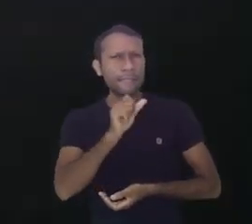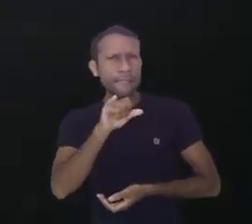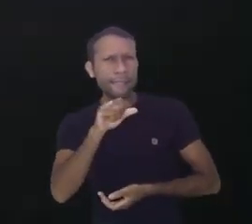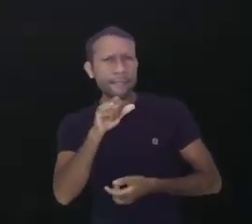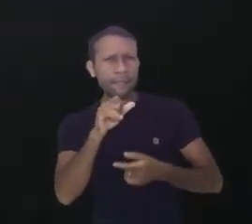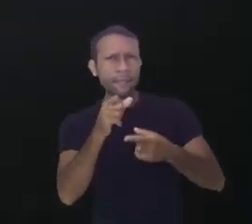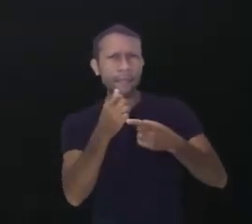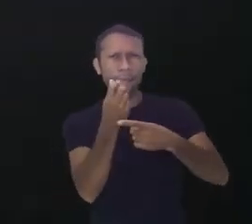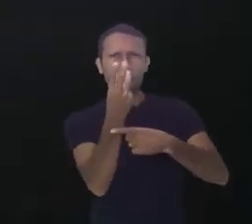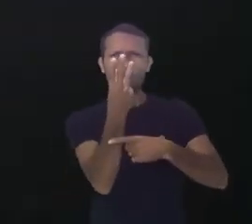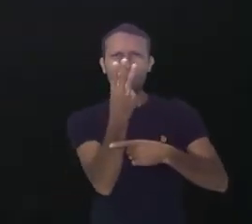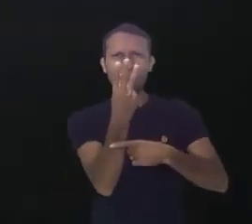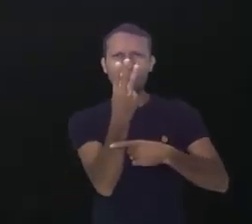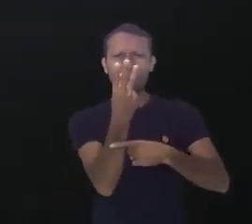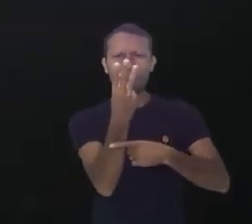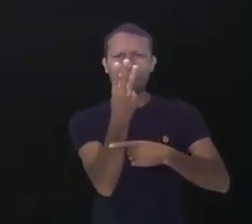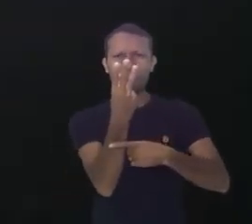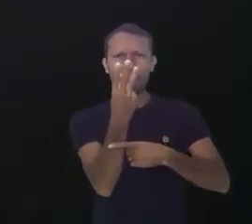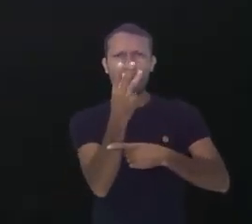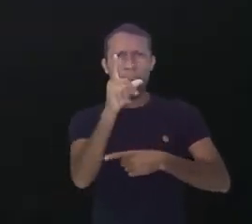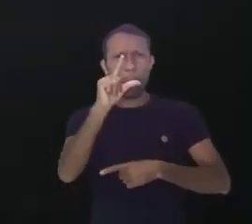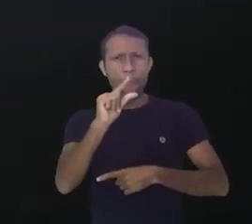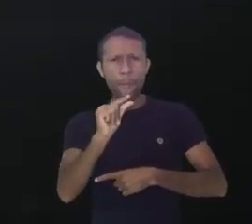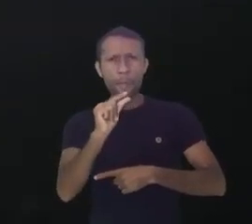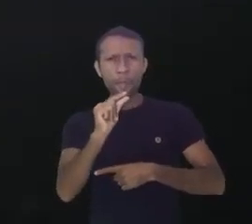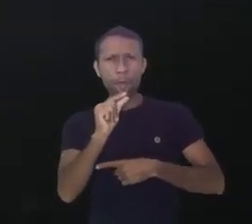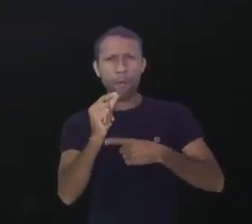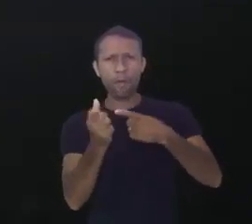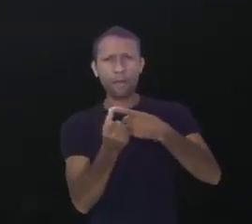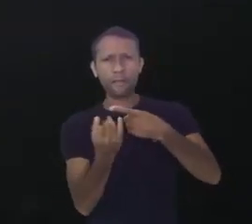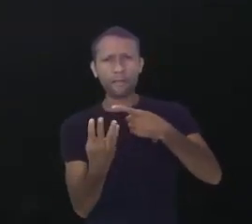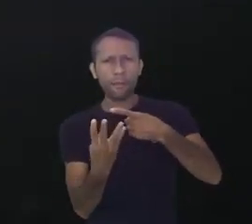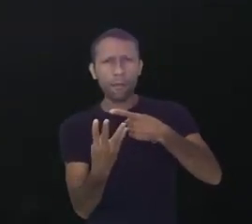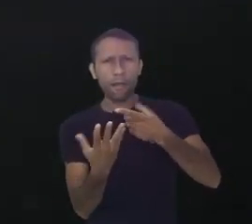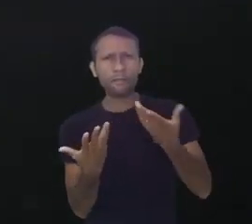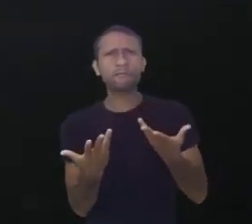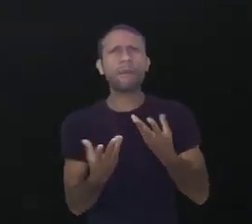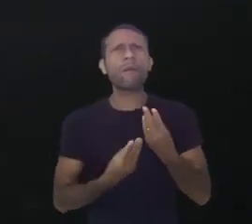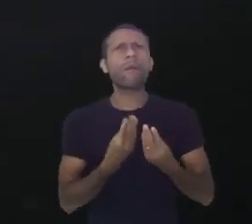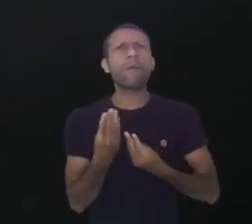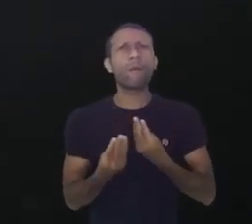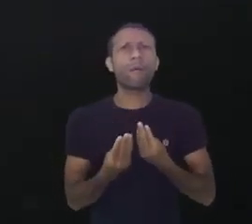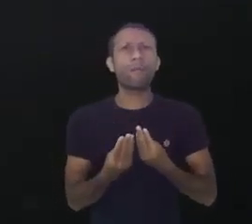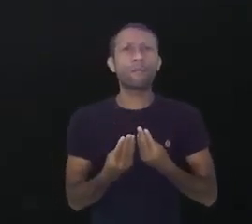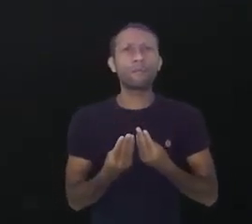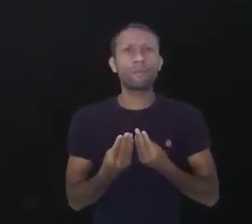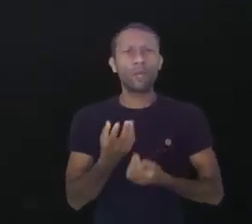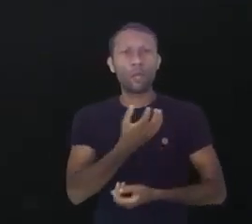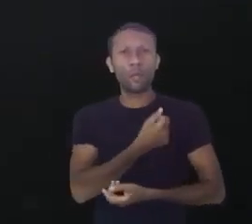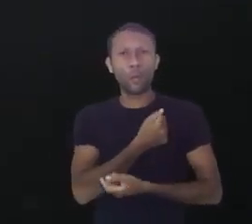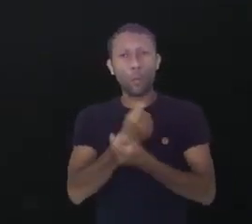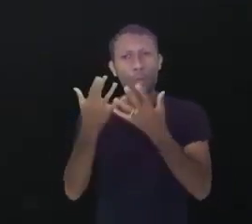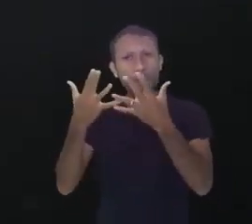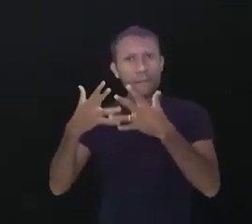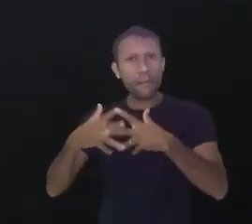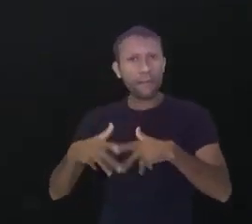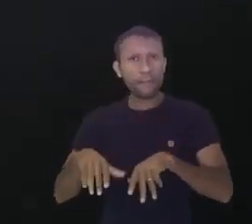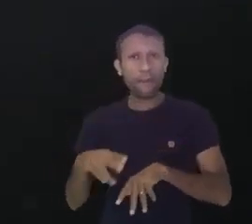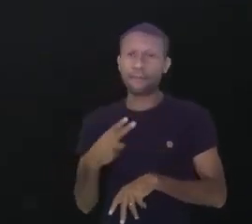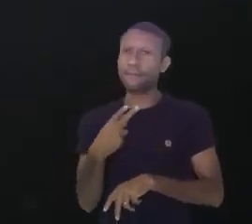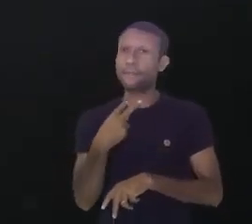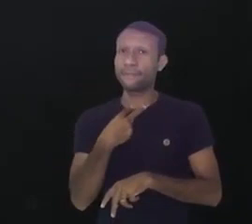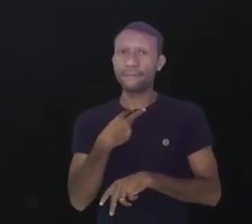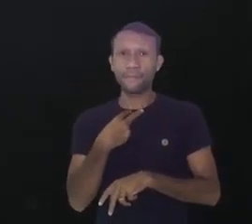o nosso dividendo, ele é menor que o divisor. Opa, para números naturais, a gente não